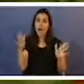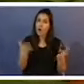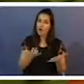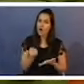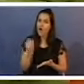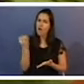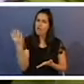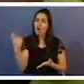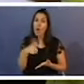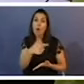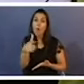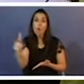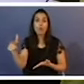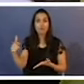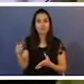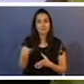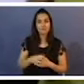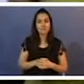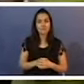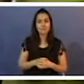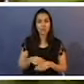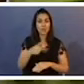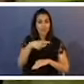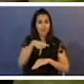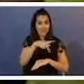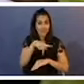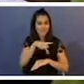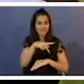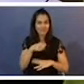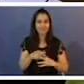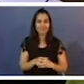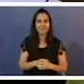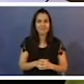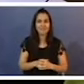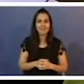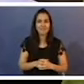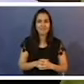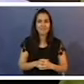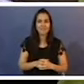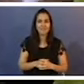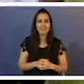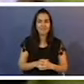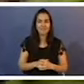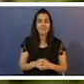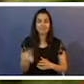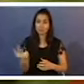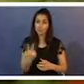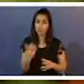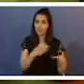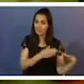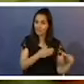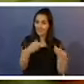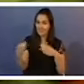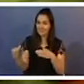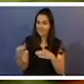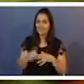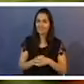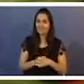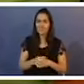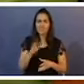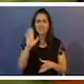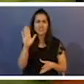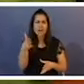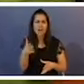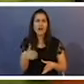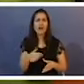outras duas regiões do nosso país hoje nós vamos conhecer o Pantanal e o Pampa lembra que nós